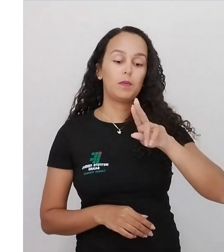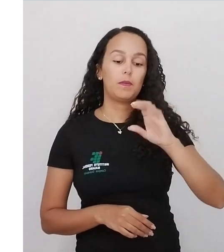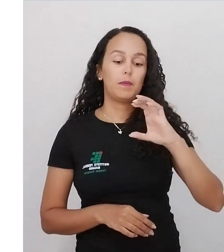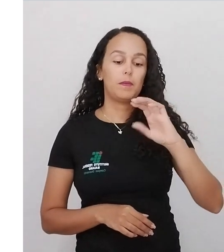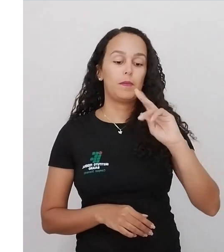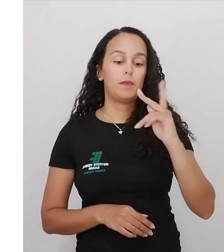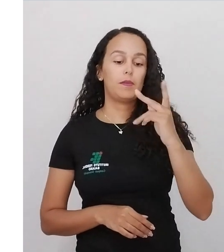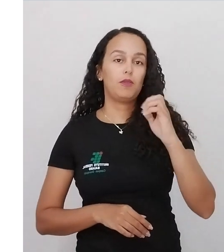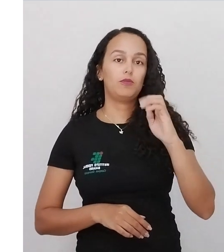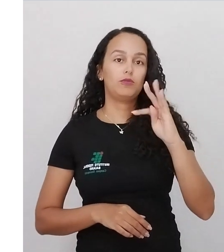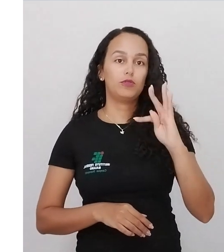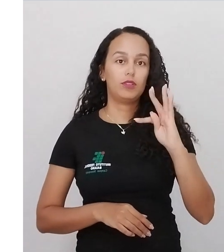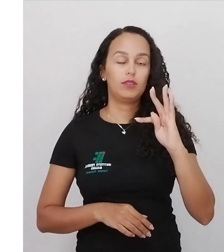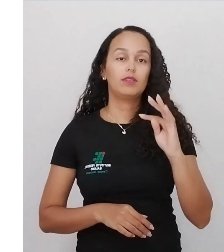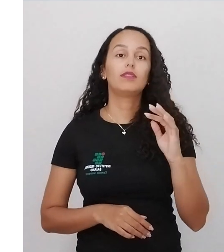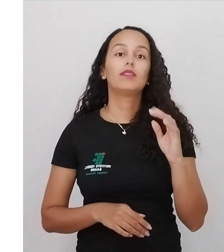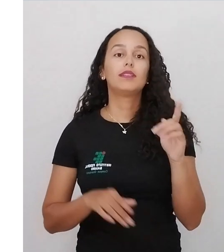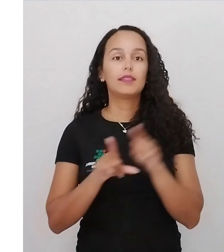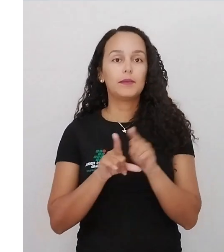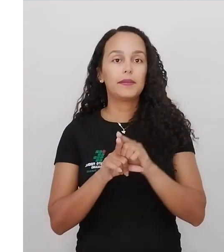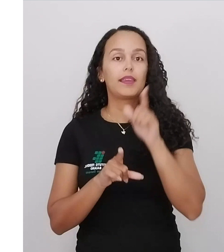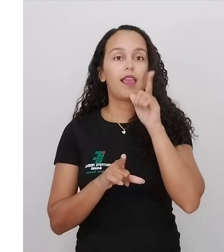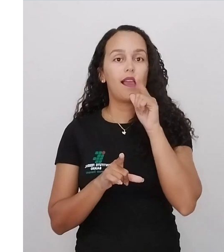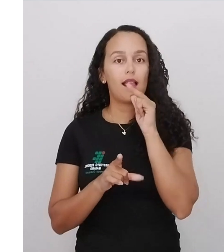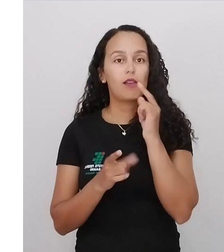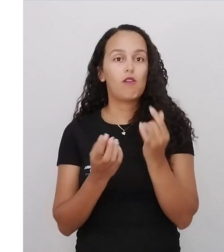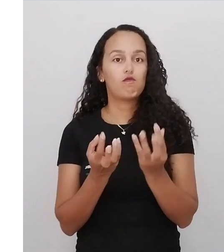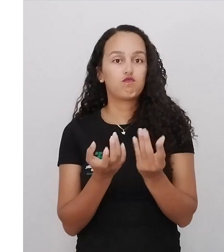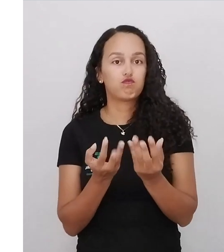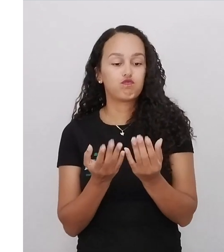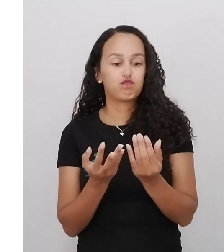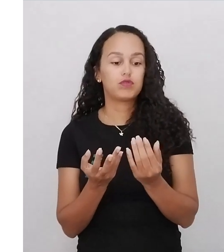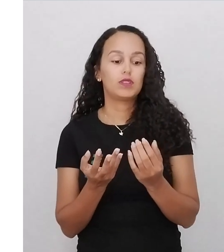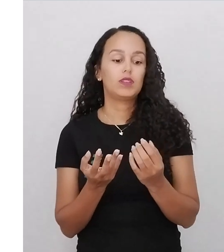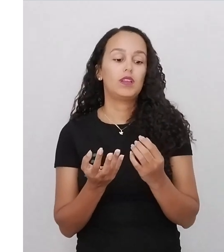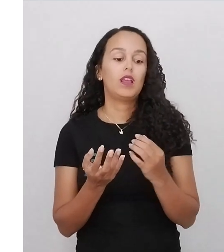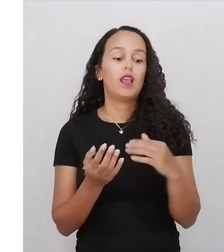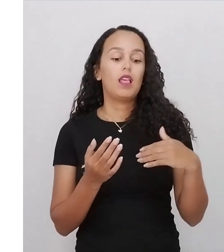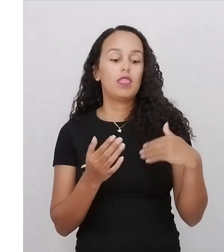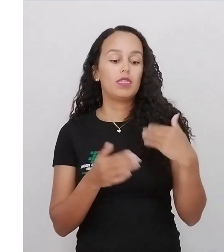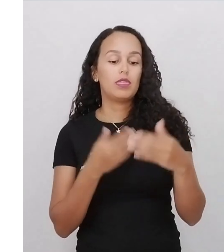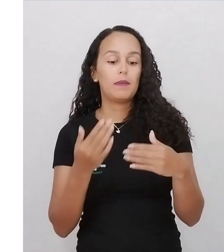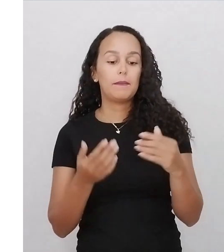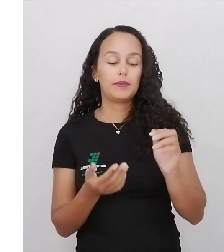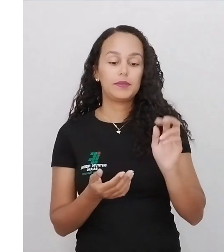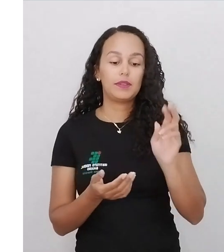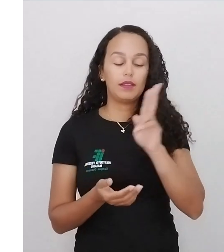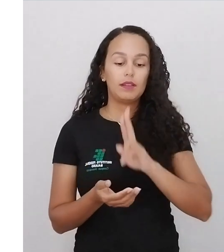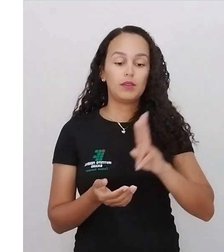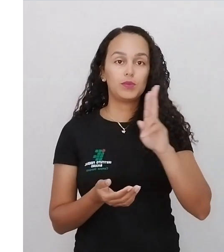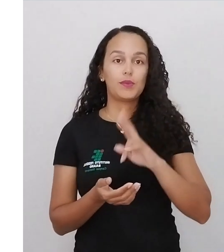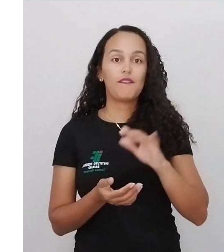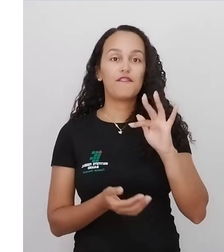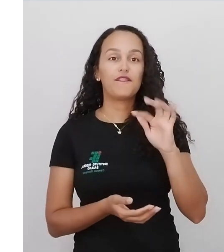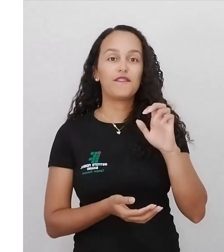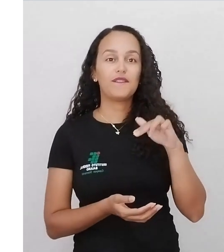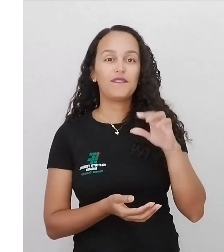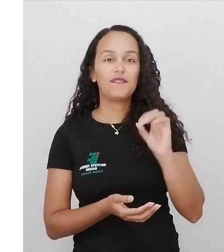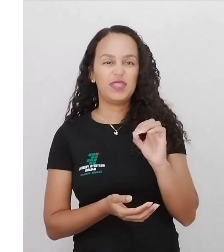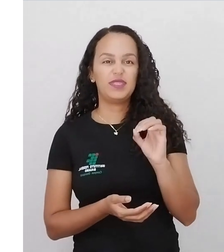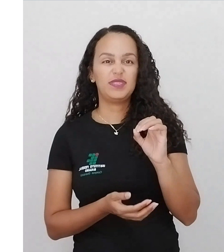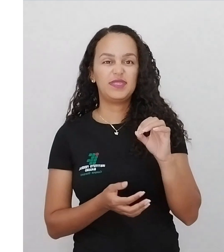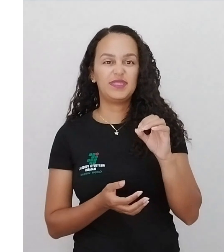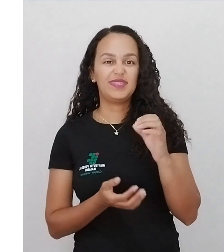com água fervida e utilizou de feno, né? Aí com o tempo também veio a surgir